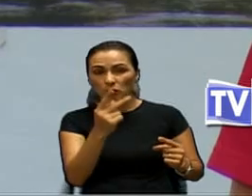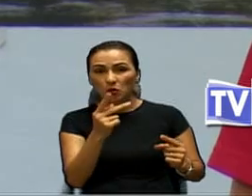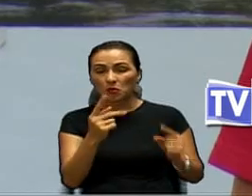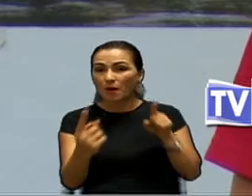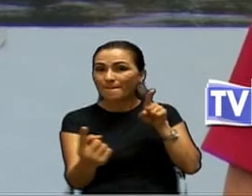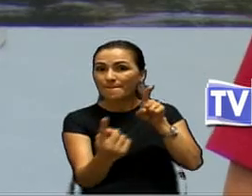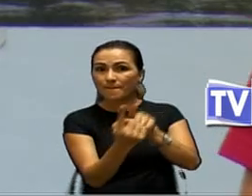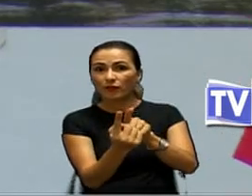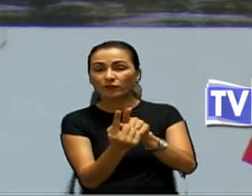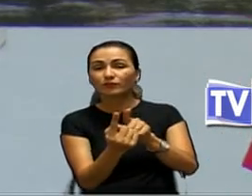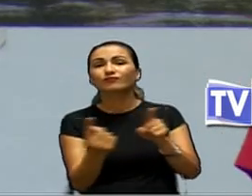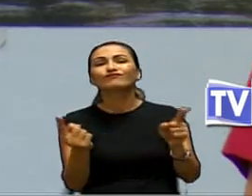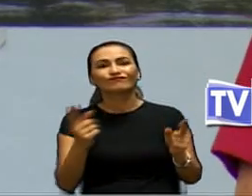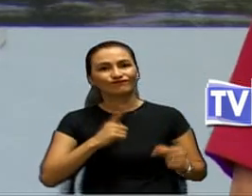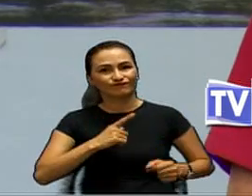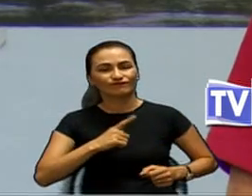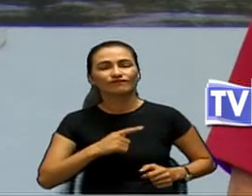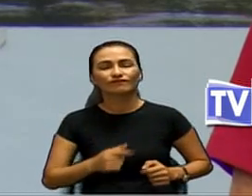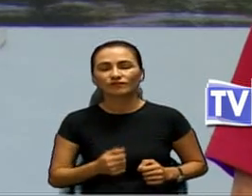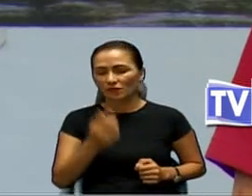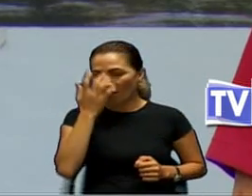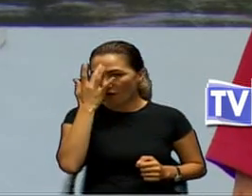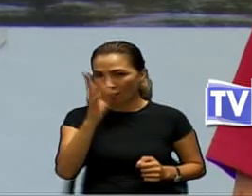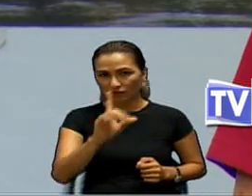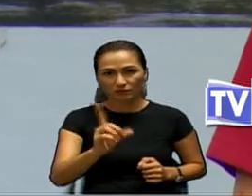Agora, referindo a mim mesmo,